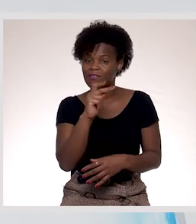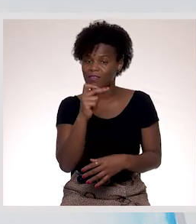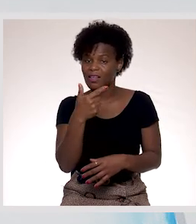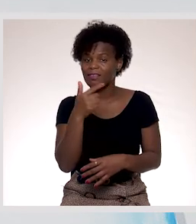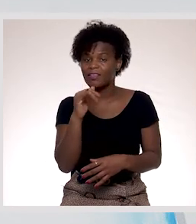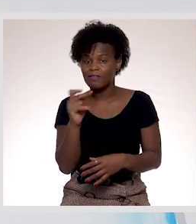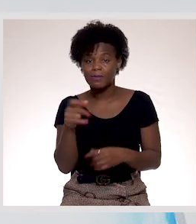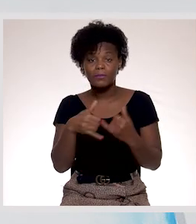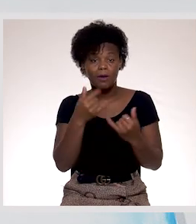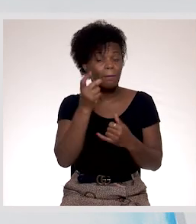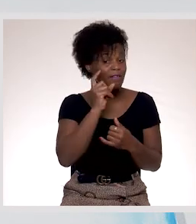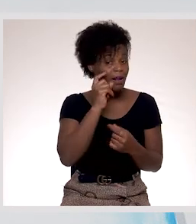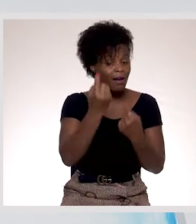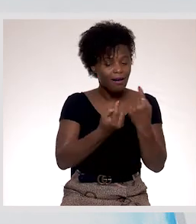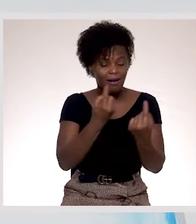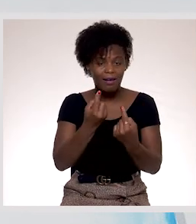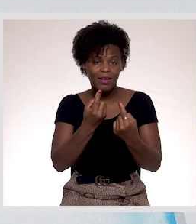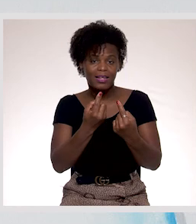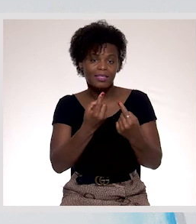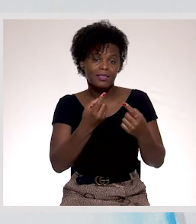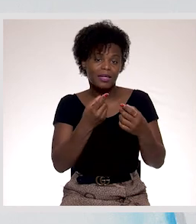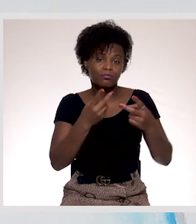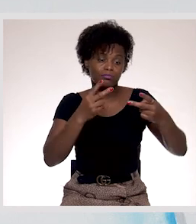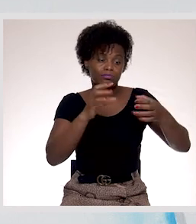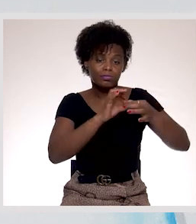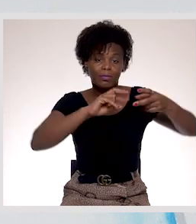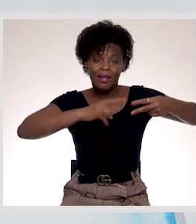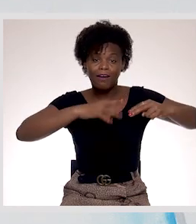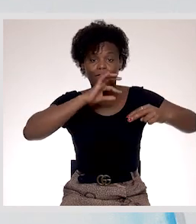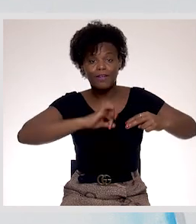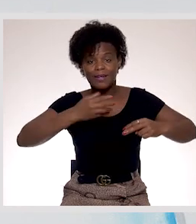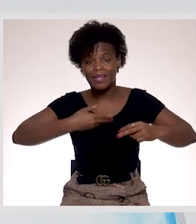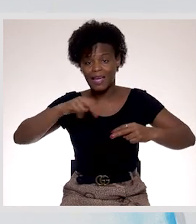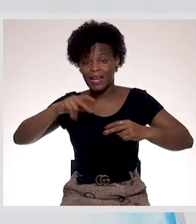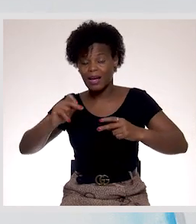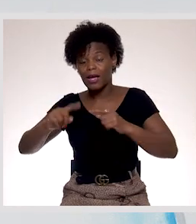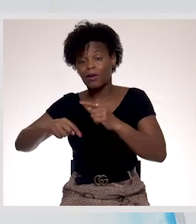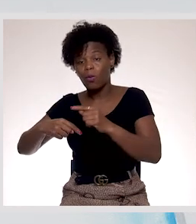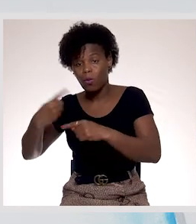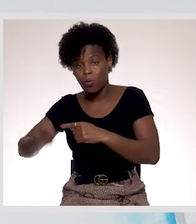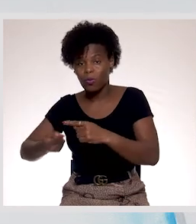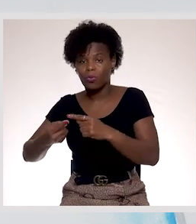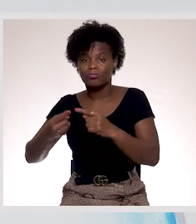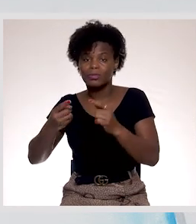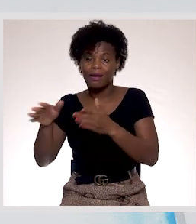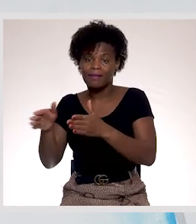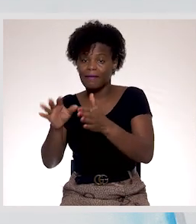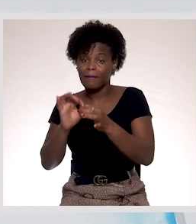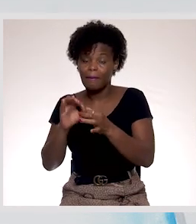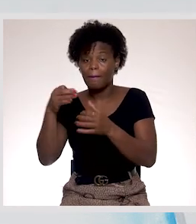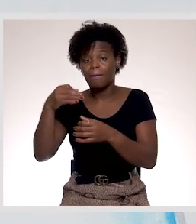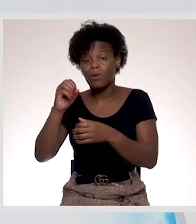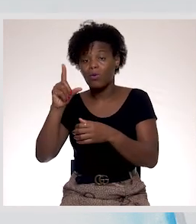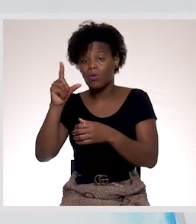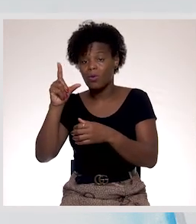por preservar em cada uma das moléculas filhas do DNA uma cadeia polinucleotídica da molécula original.